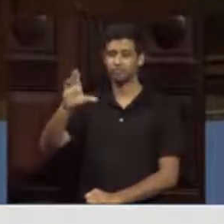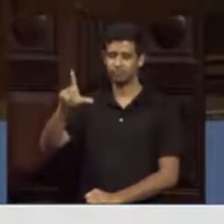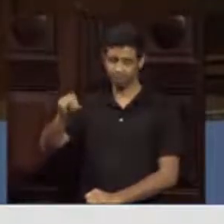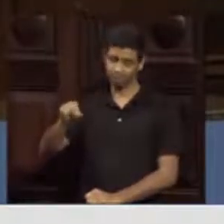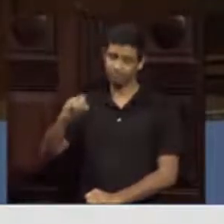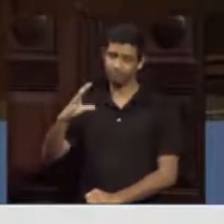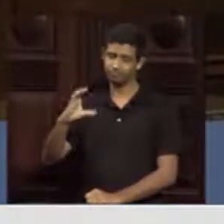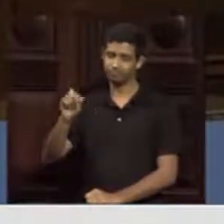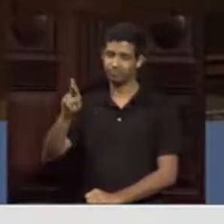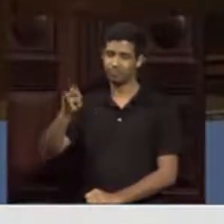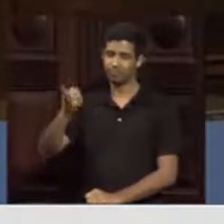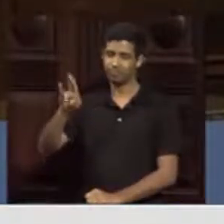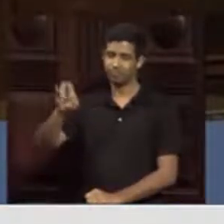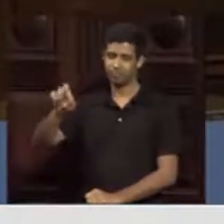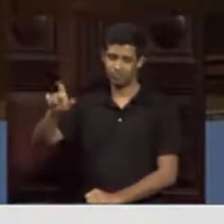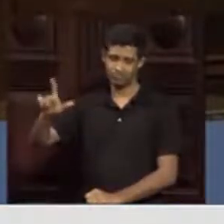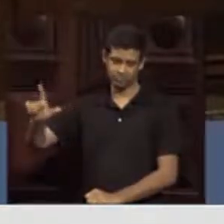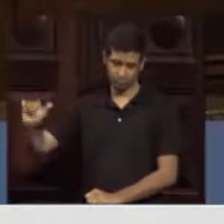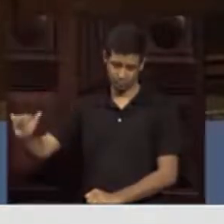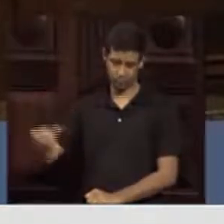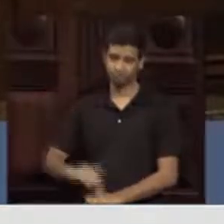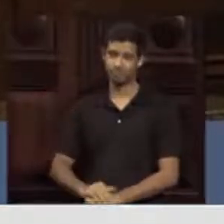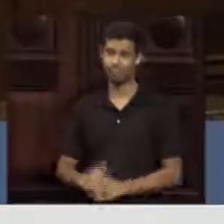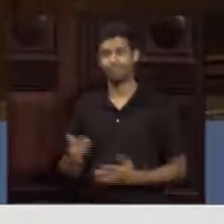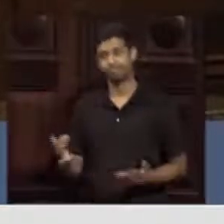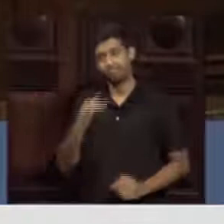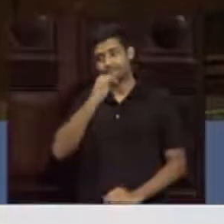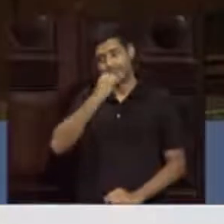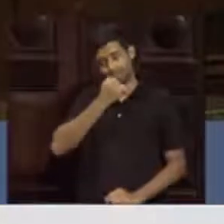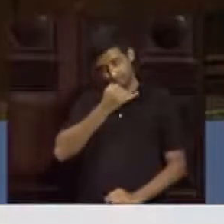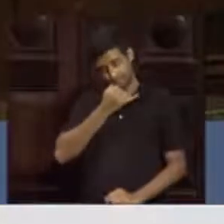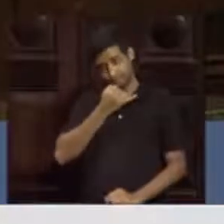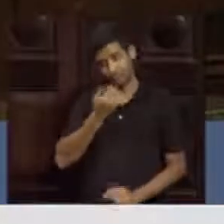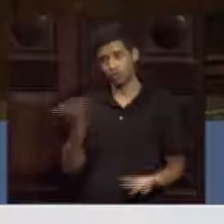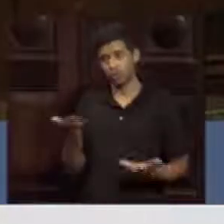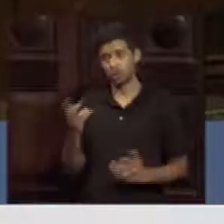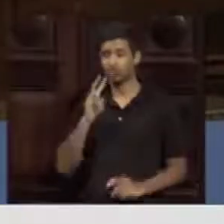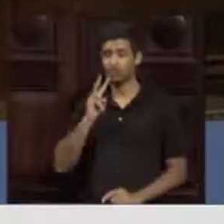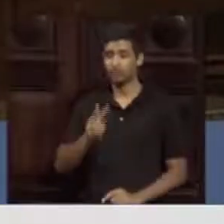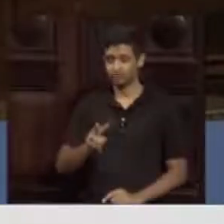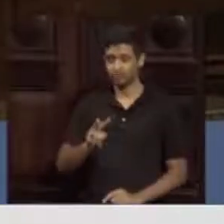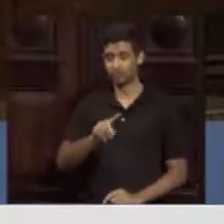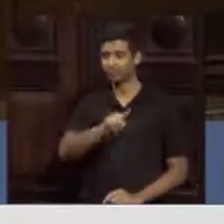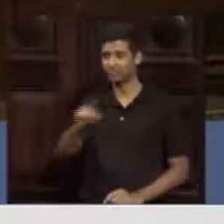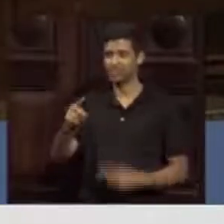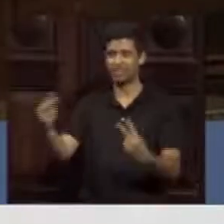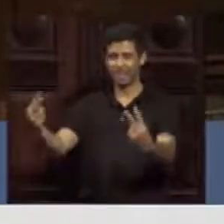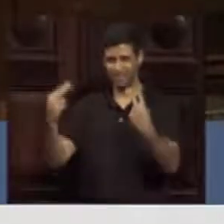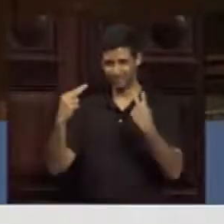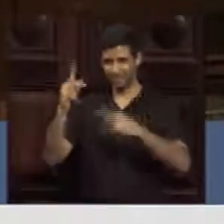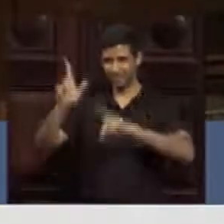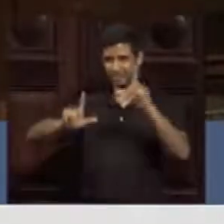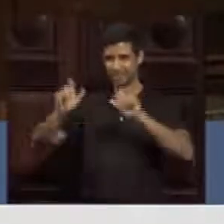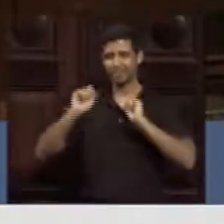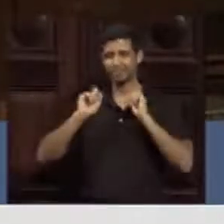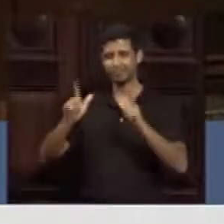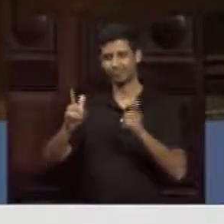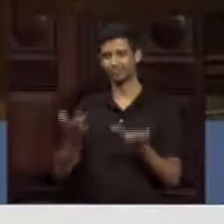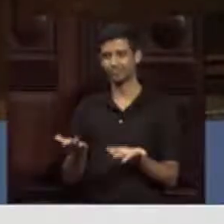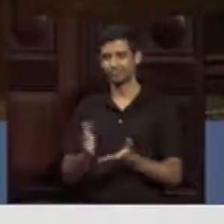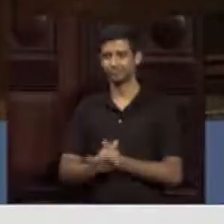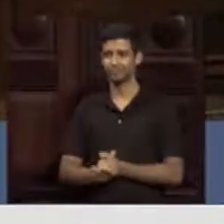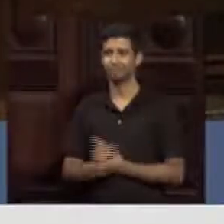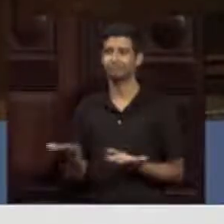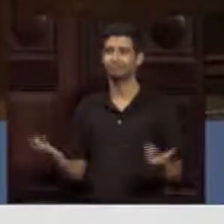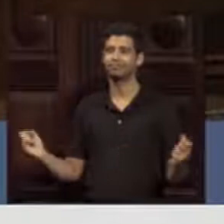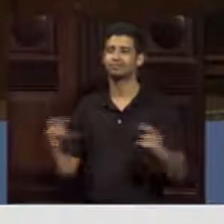Infelizmente, senhoras e senhores deputados, cariocas que estão hoje nos acompanhando pela TV Alerge, a cidade do Rio de